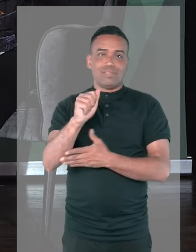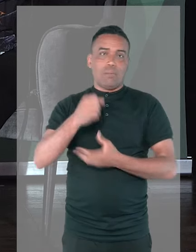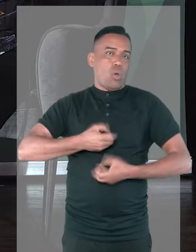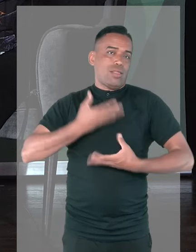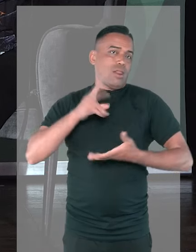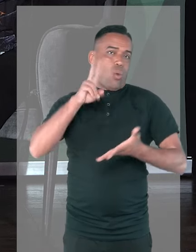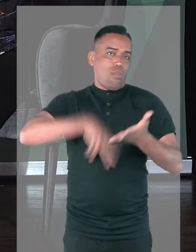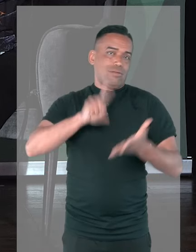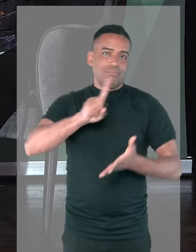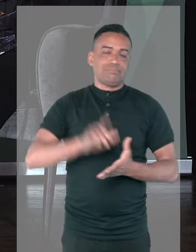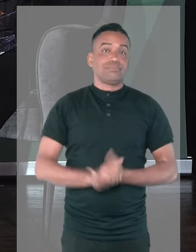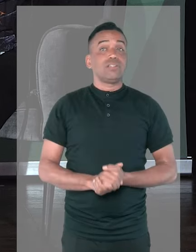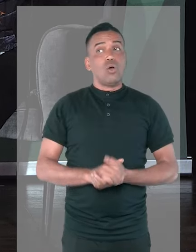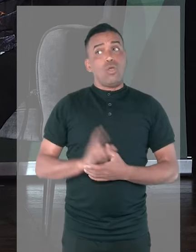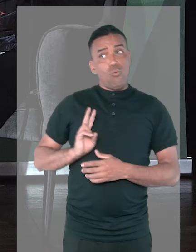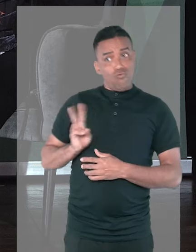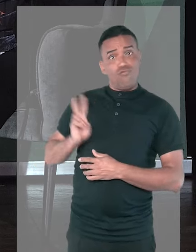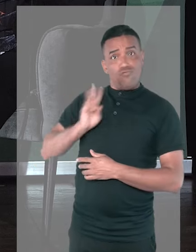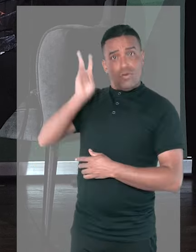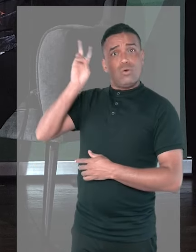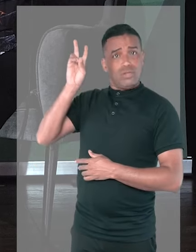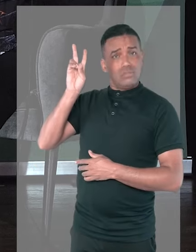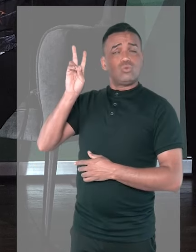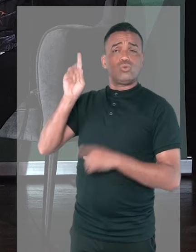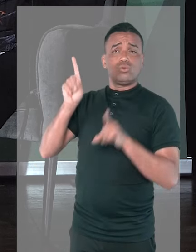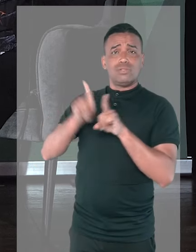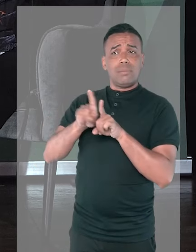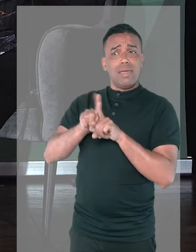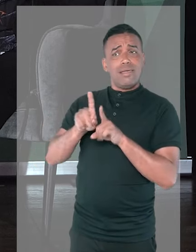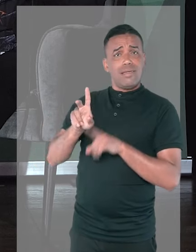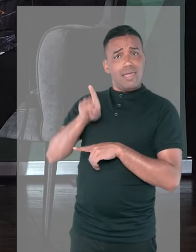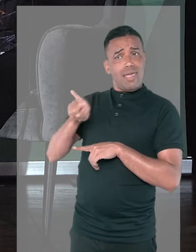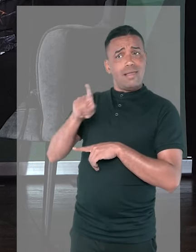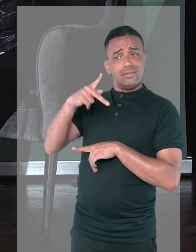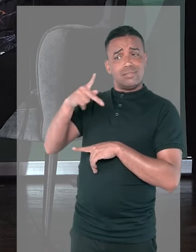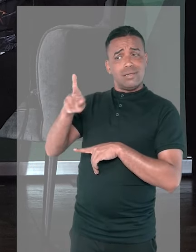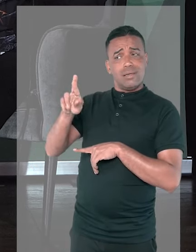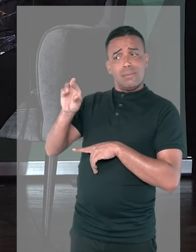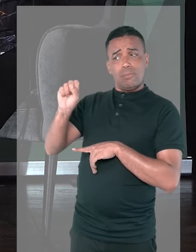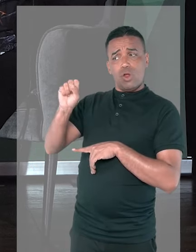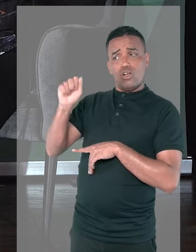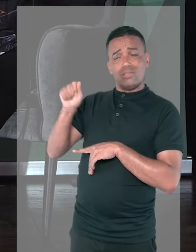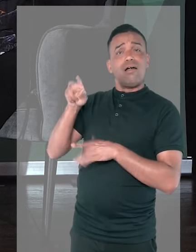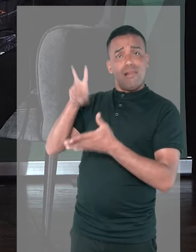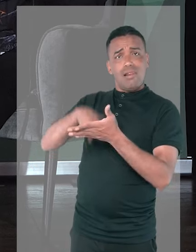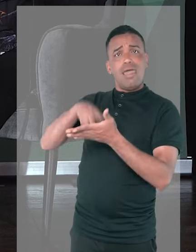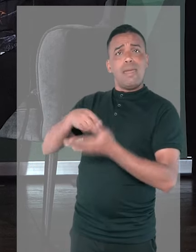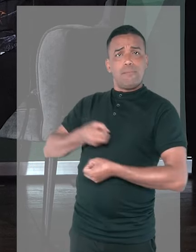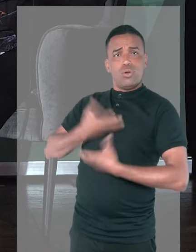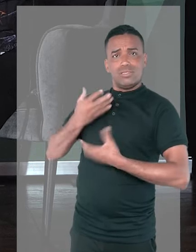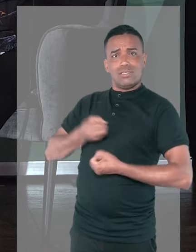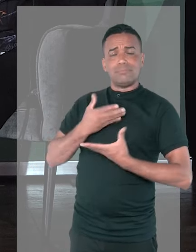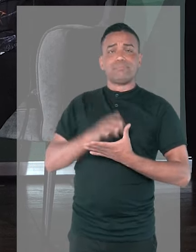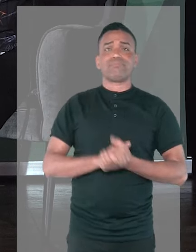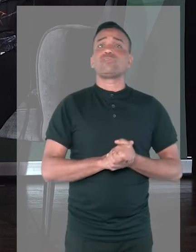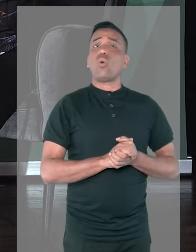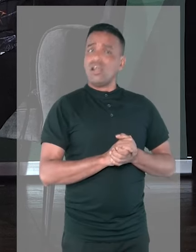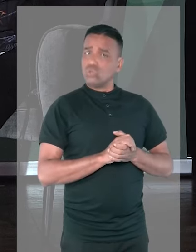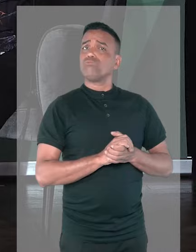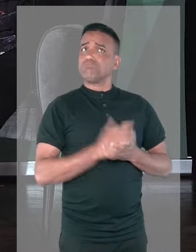outro lado, eu só costumo valorizar aqueles prosadores que leem poesia. Acho